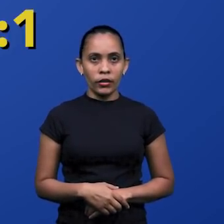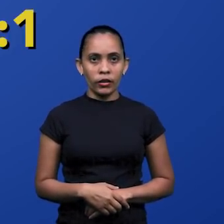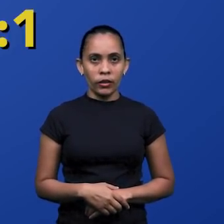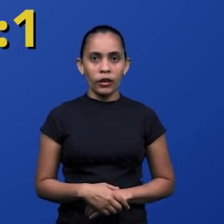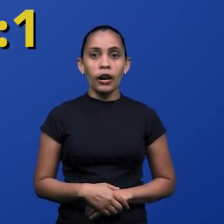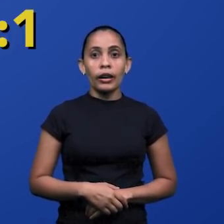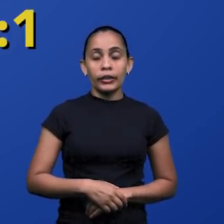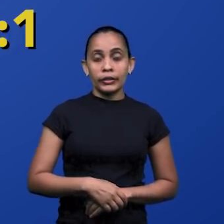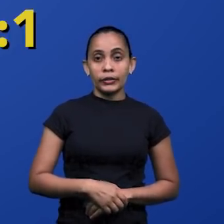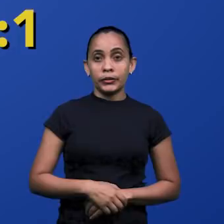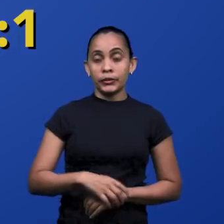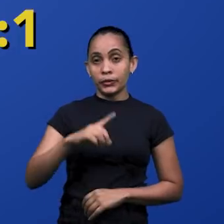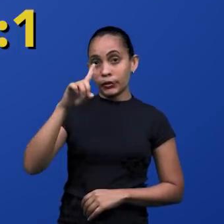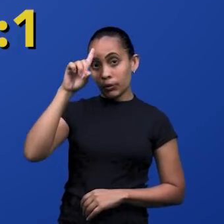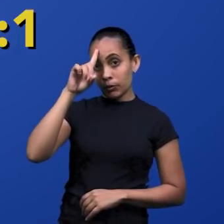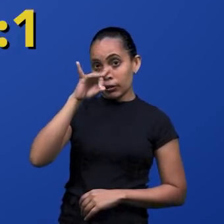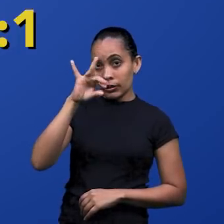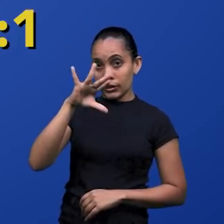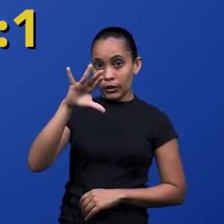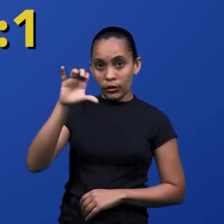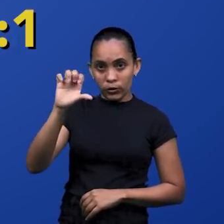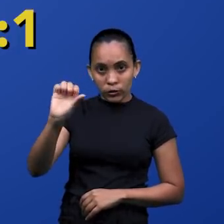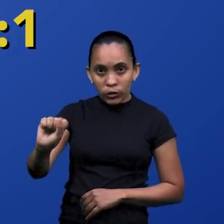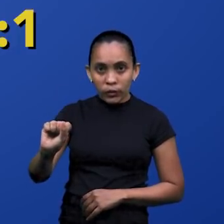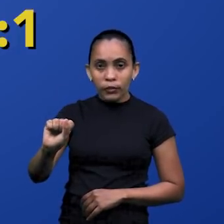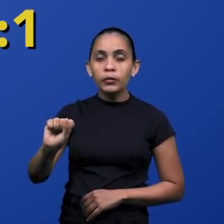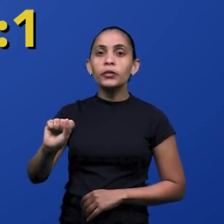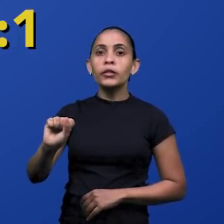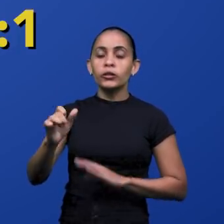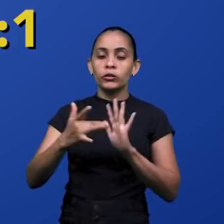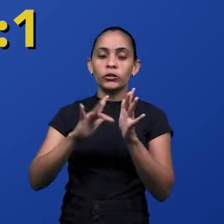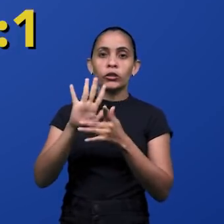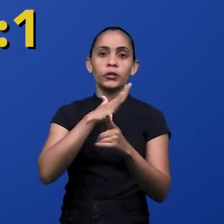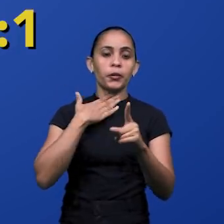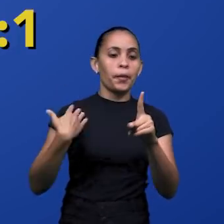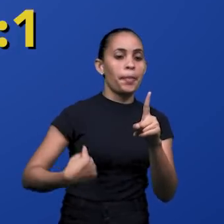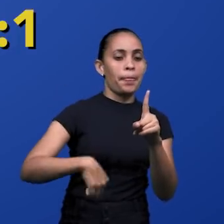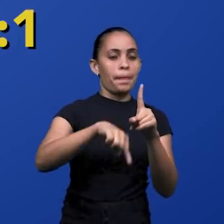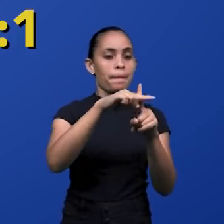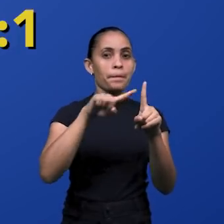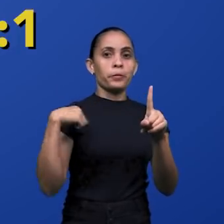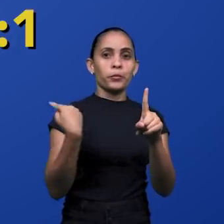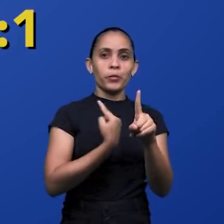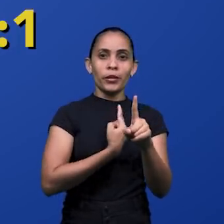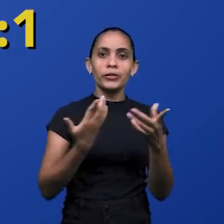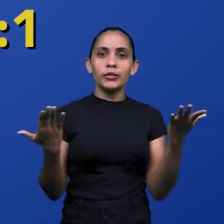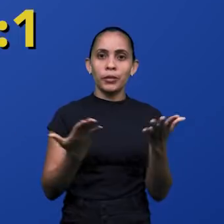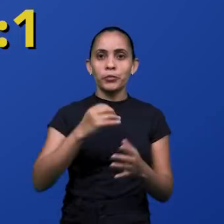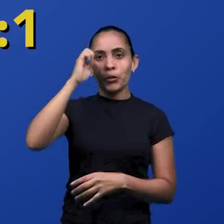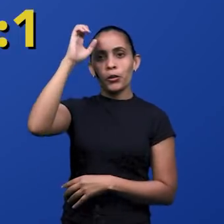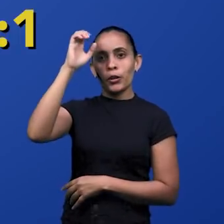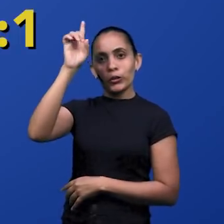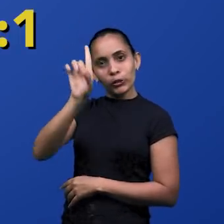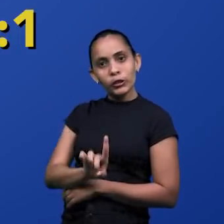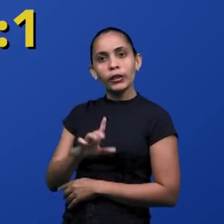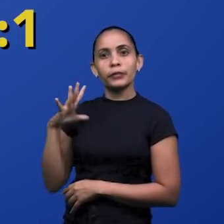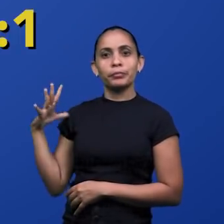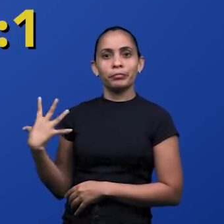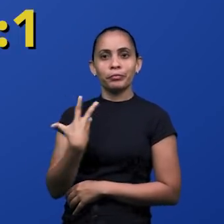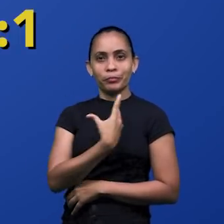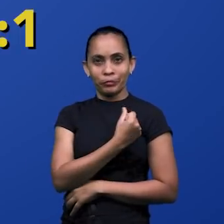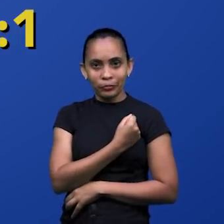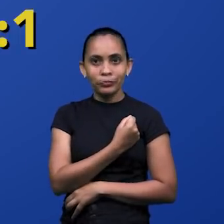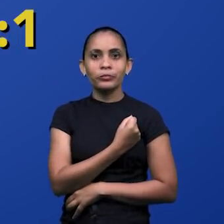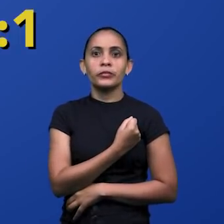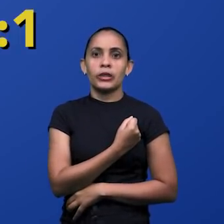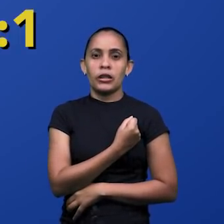ao terceiro dia, morte e ressurreição, graças à morte e ressurreição do Senhor Jesus, nós temos acesso à presença do rei, e o nosso juízo